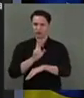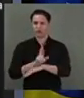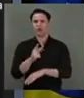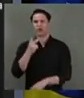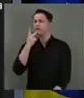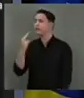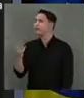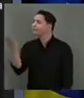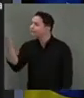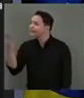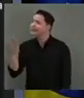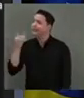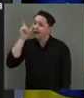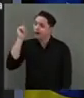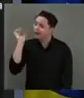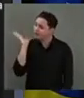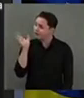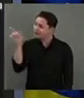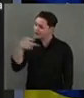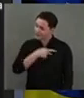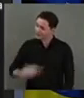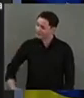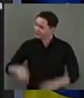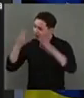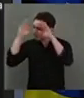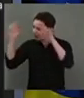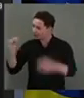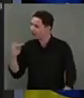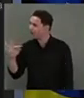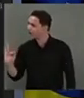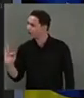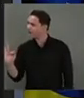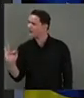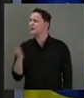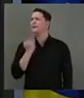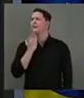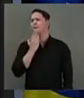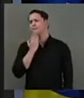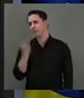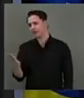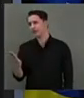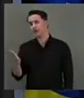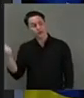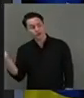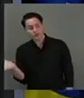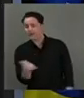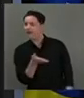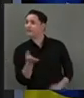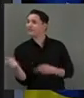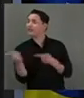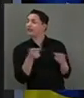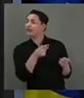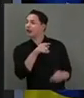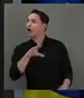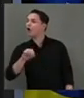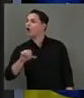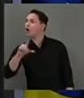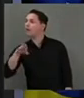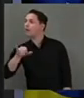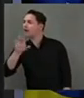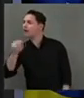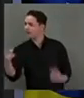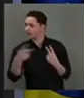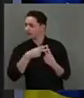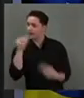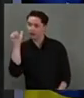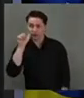disse a ela, ministra, a senhora é presidente dessa casa, e eu lhe peço, vá visitar as mulheres, mas eu lhe peço como